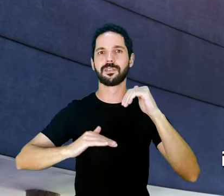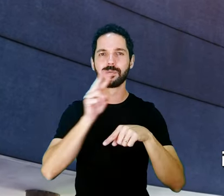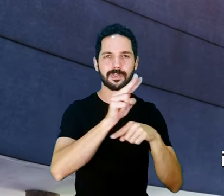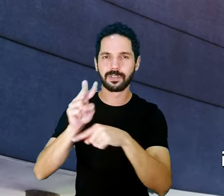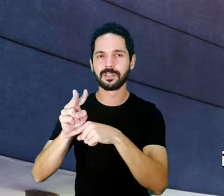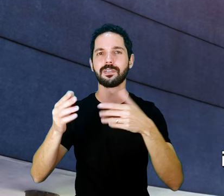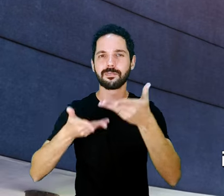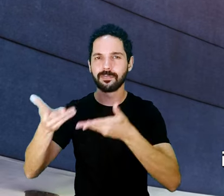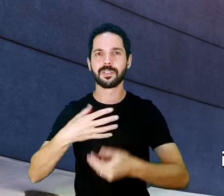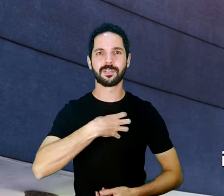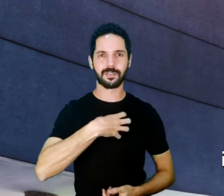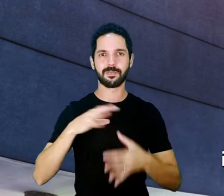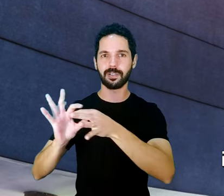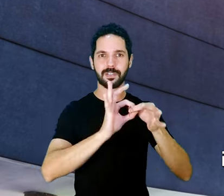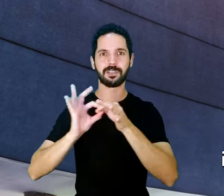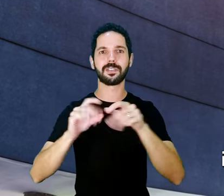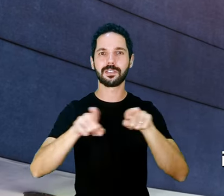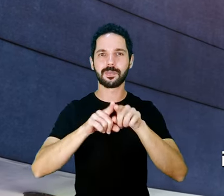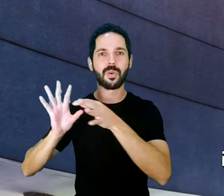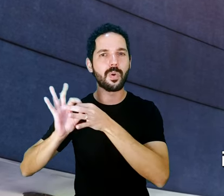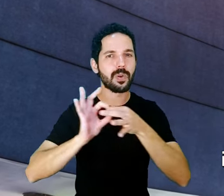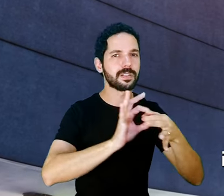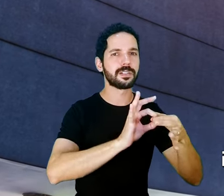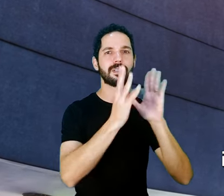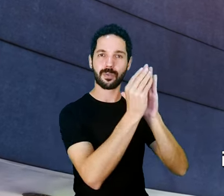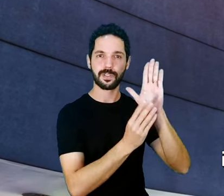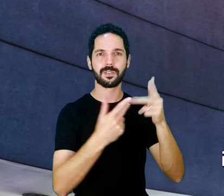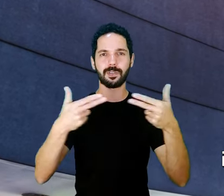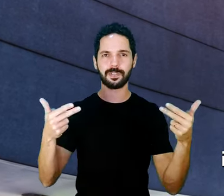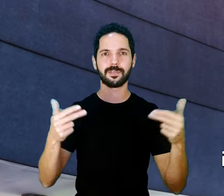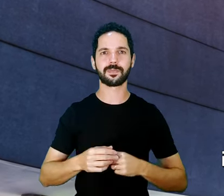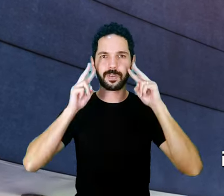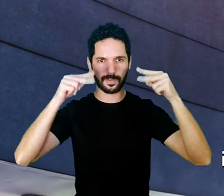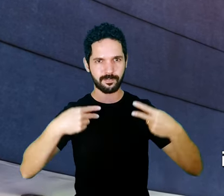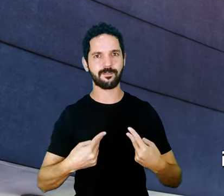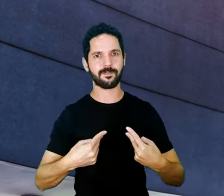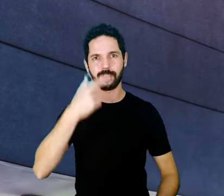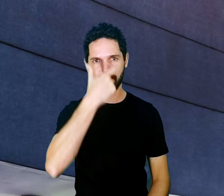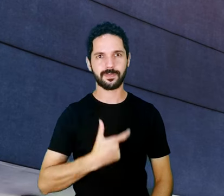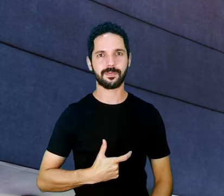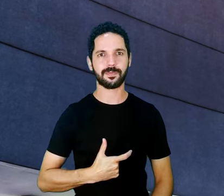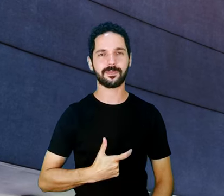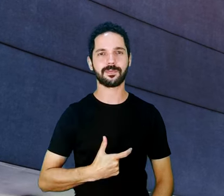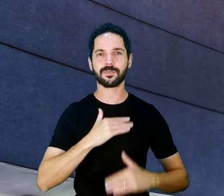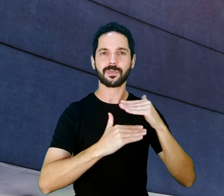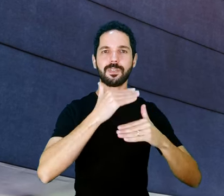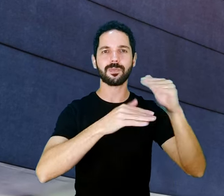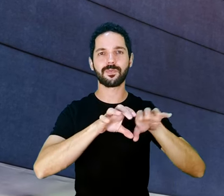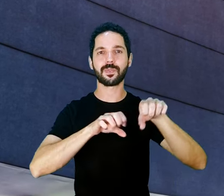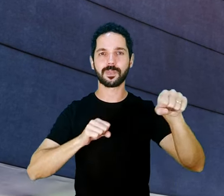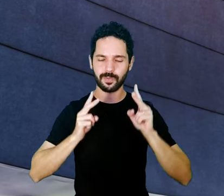com habilidades para tratar de forma integrada e contextualizada os conteúdos, se reconhecendo